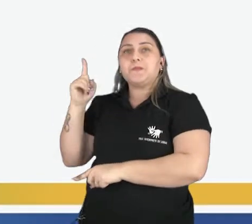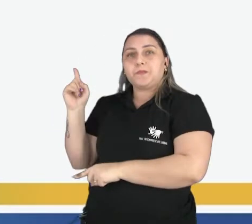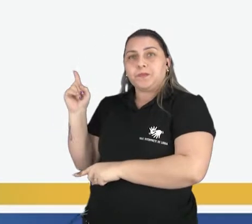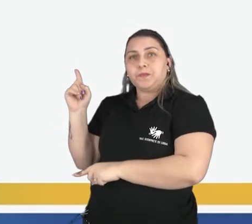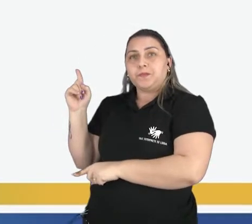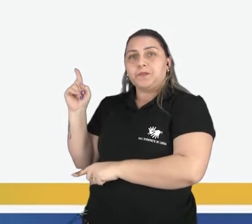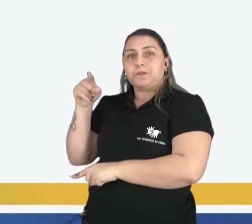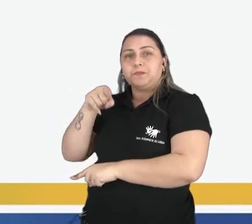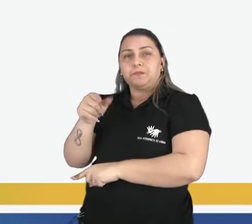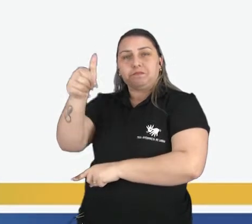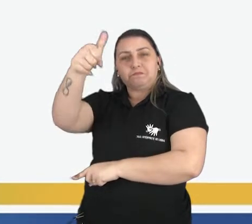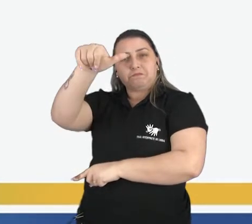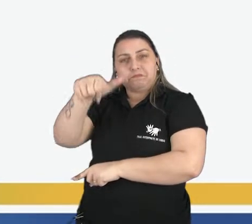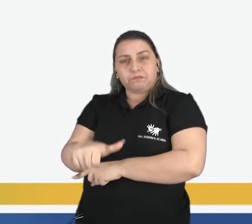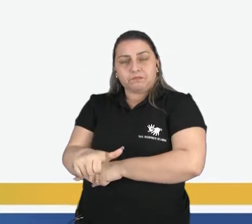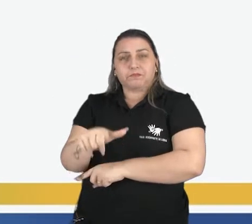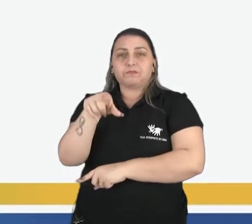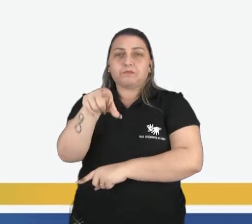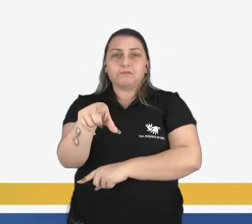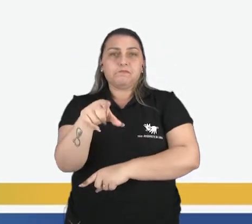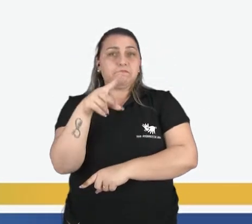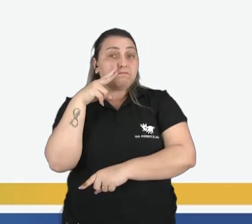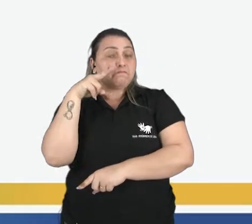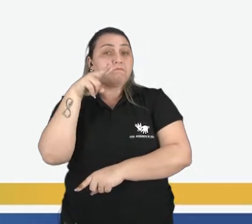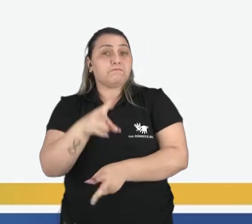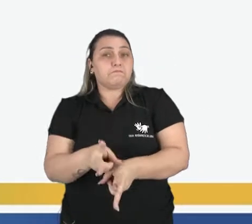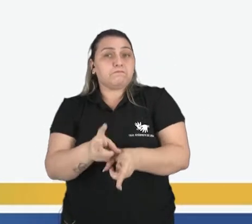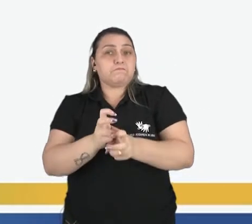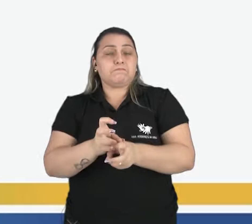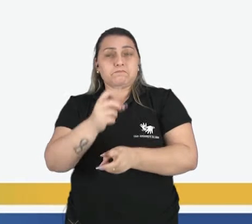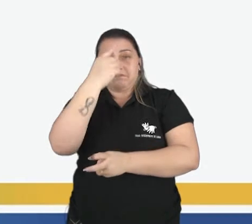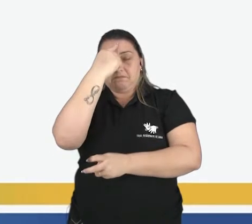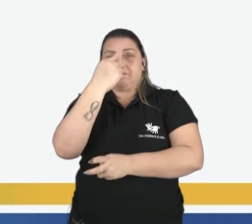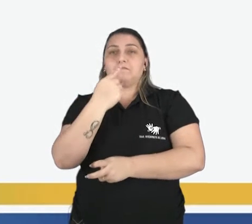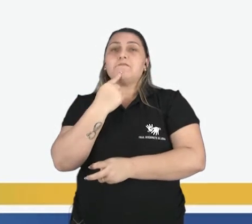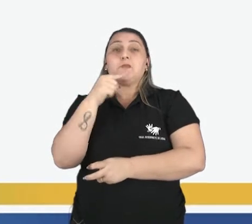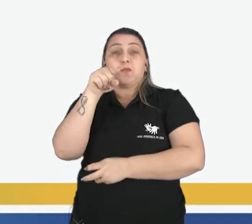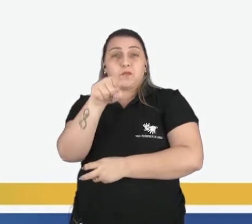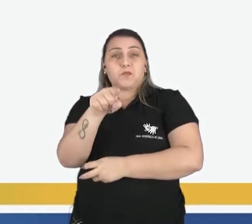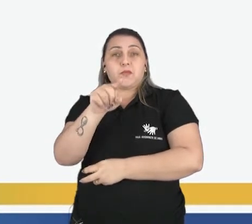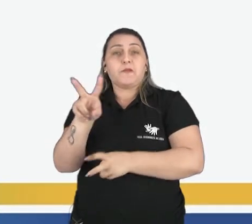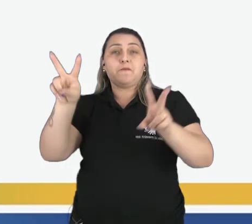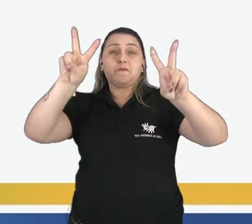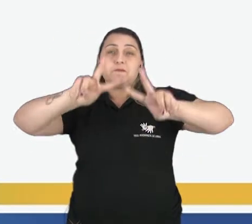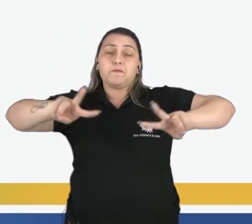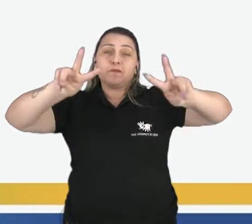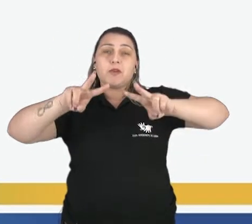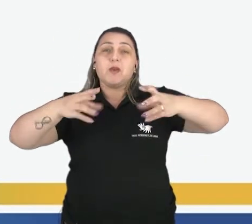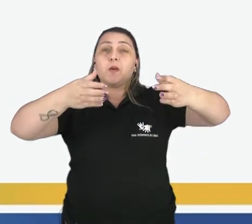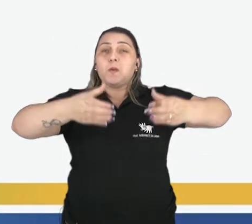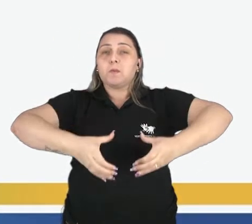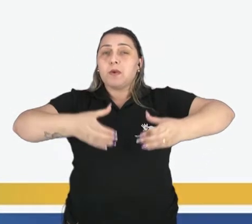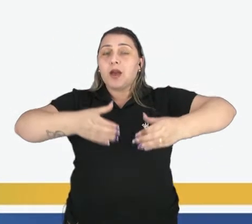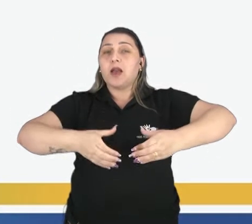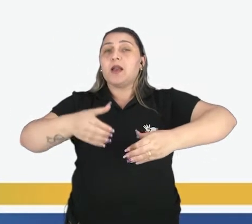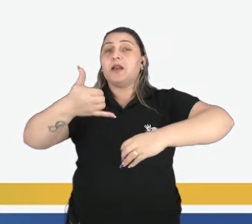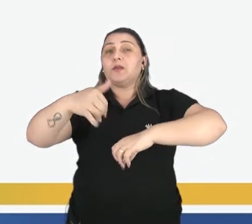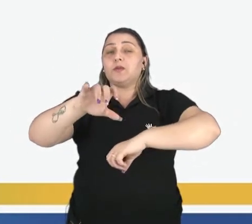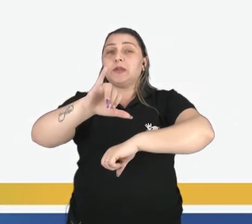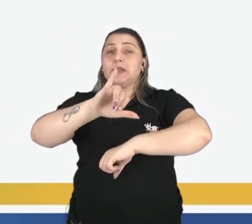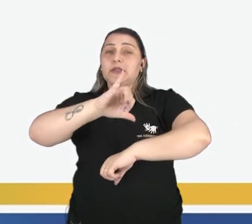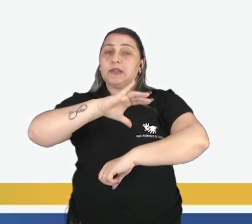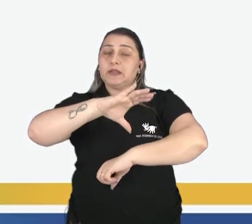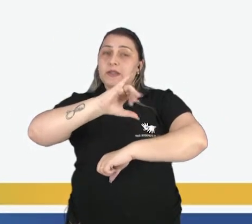interessante para você analisar. Talvez você se identifique com a figura. Quando você visualiza o seu bairro, visualiza a sua cidade,